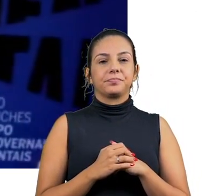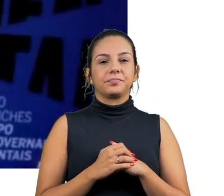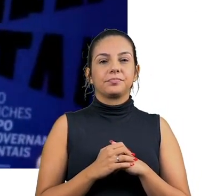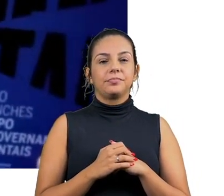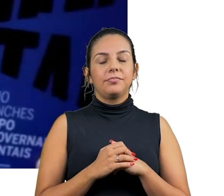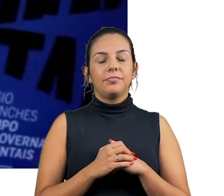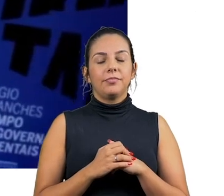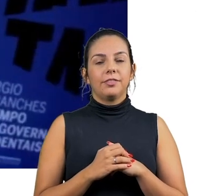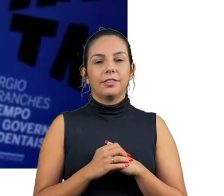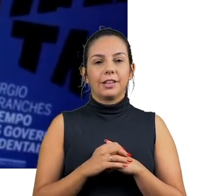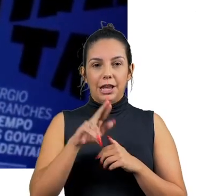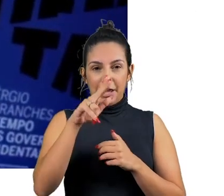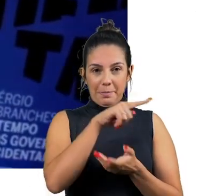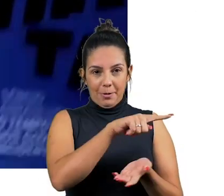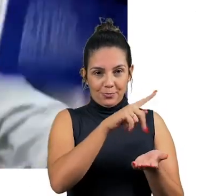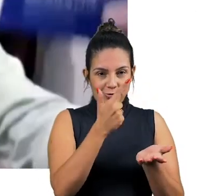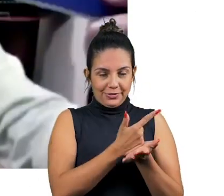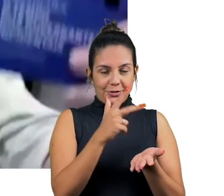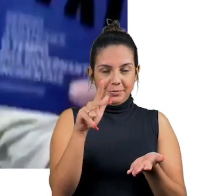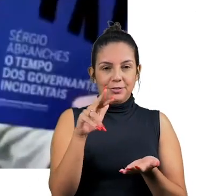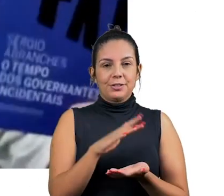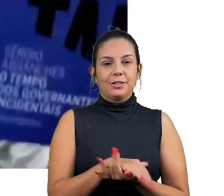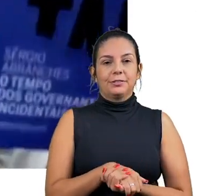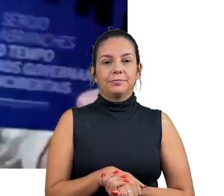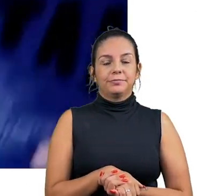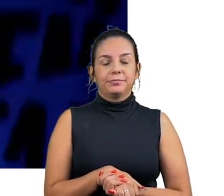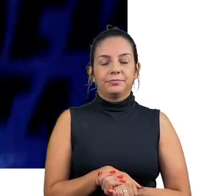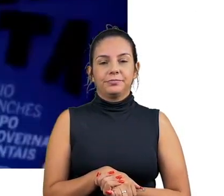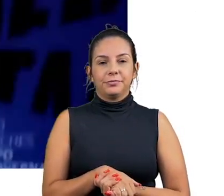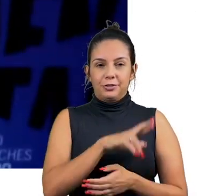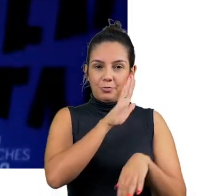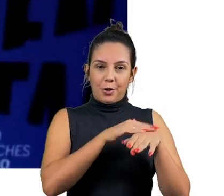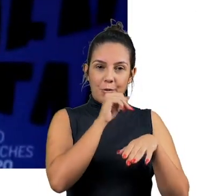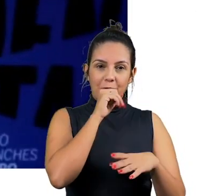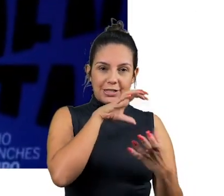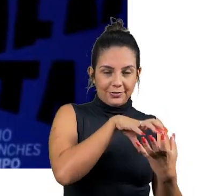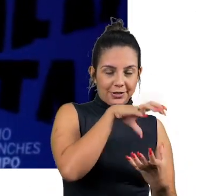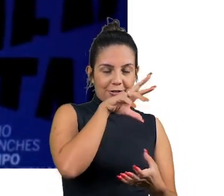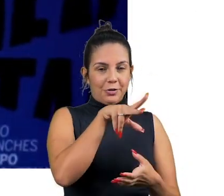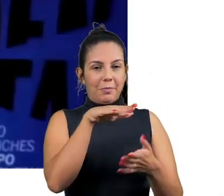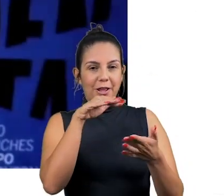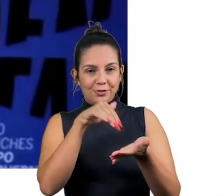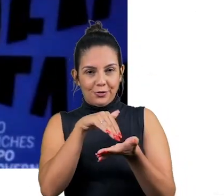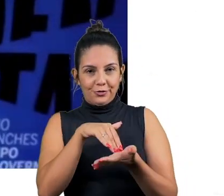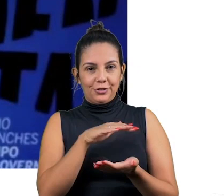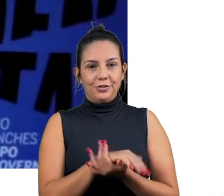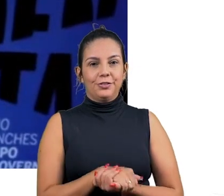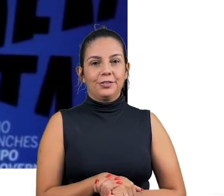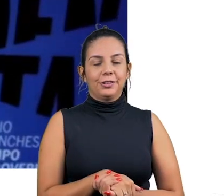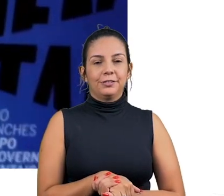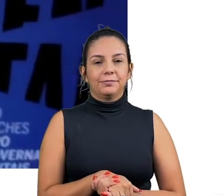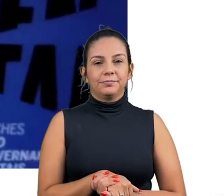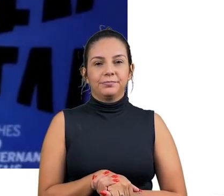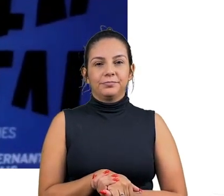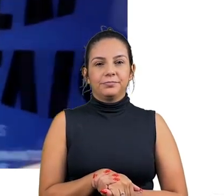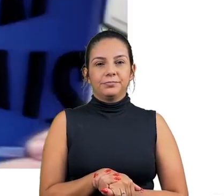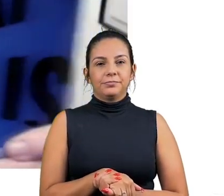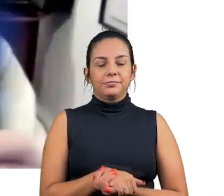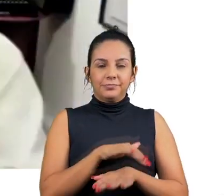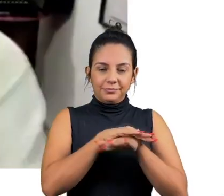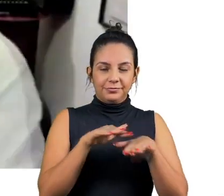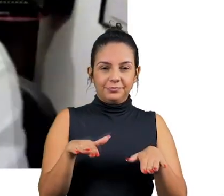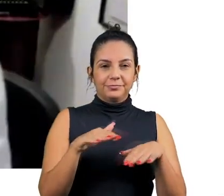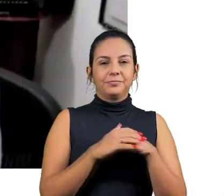cinza. São irmãos. Esse aqui é um irmão mais velho, esse aqui é o irmão mais novo. Esse é o irmão mais novo. E para